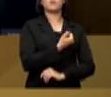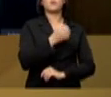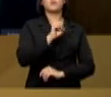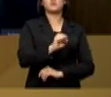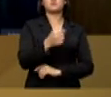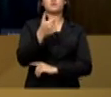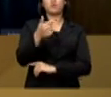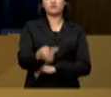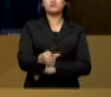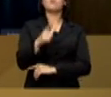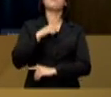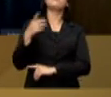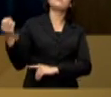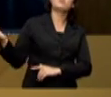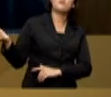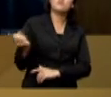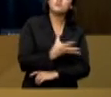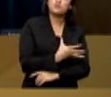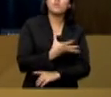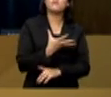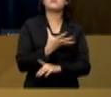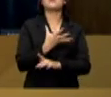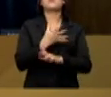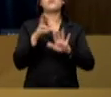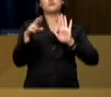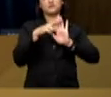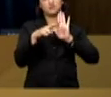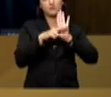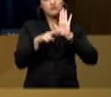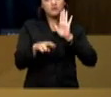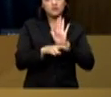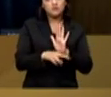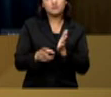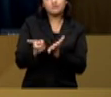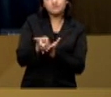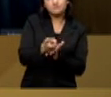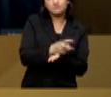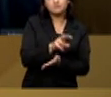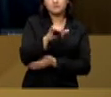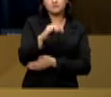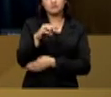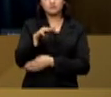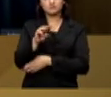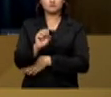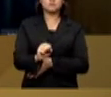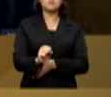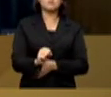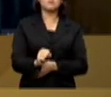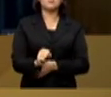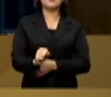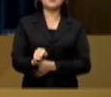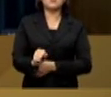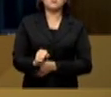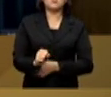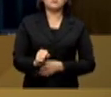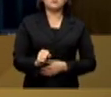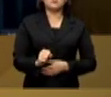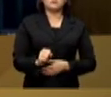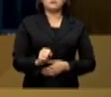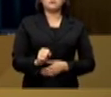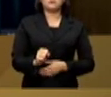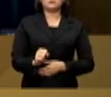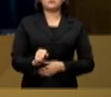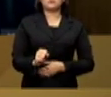nova sistemática no recolhimento do ICMS incidente em operações interestaduais,